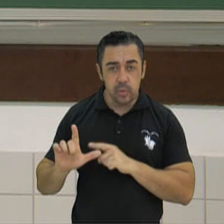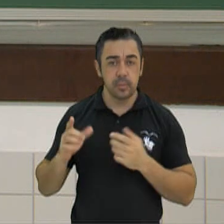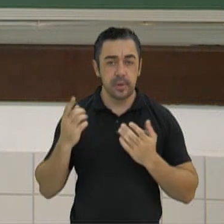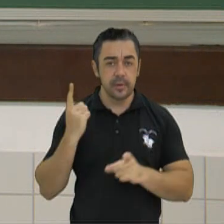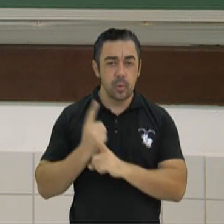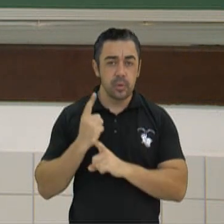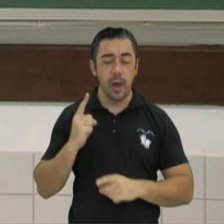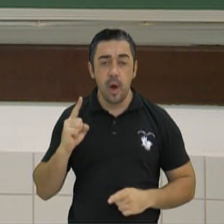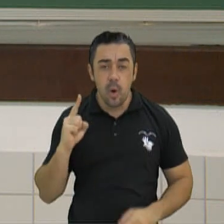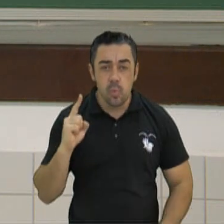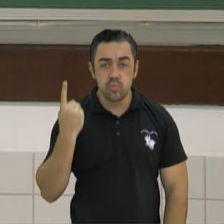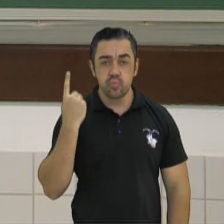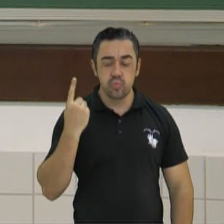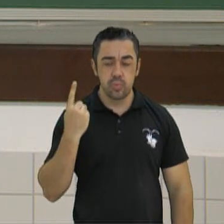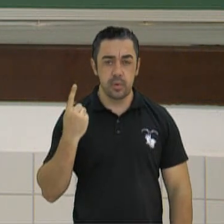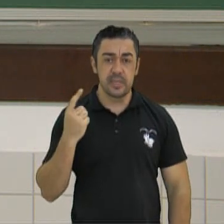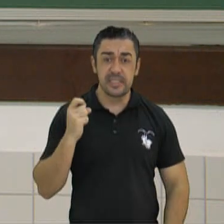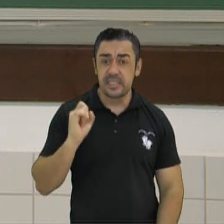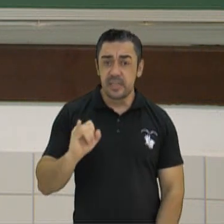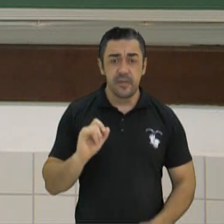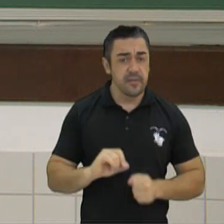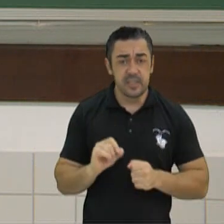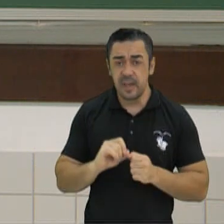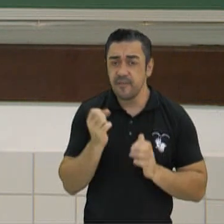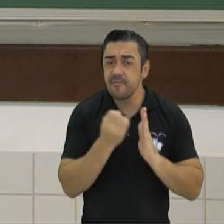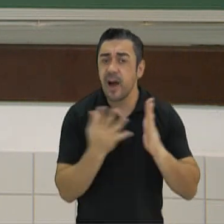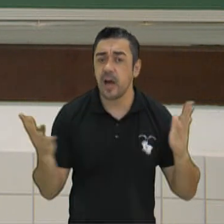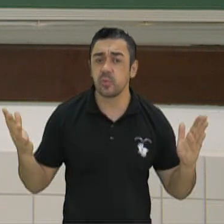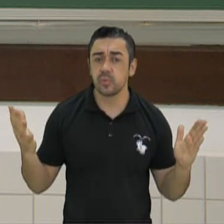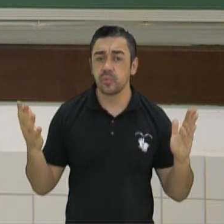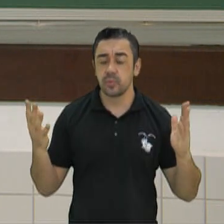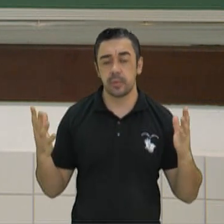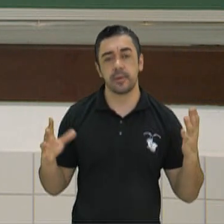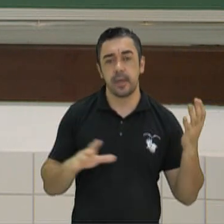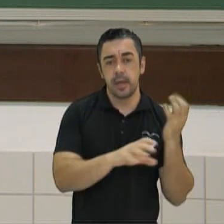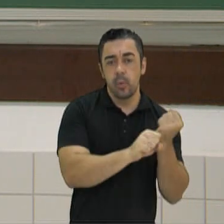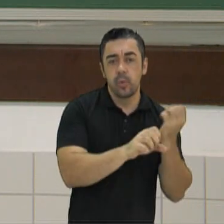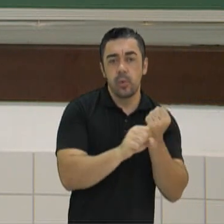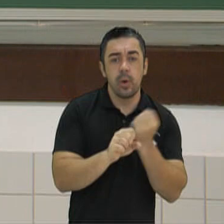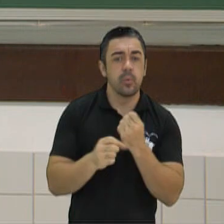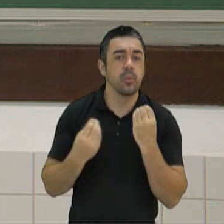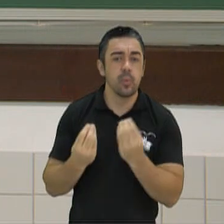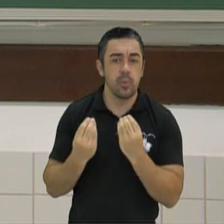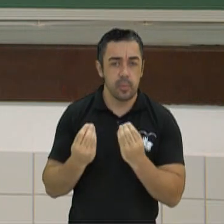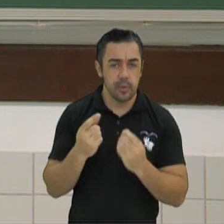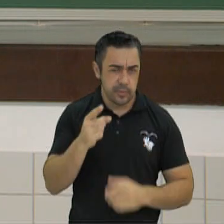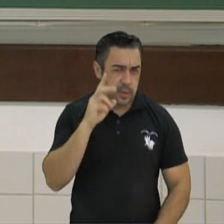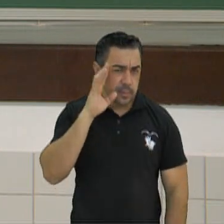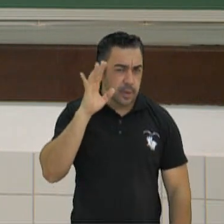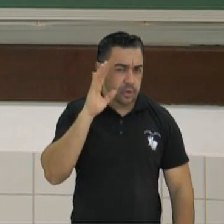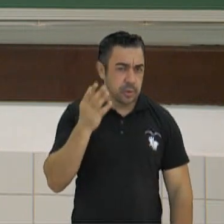tablet. E se ela fosse, né, produzir vários tablets, como que eu calcularia isso, será? Hein? Vocês